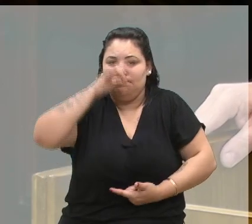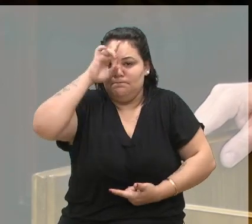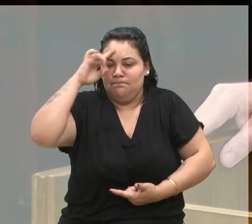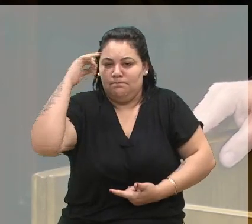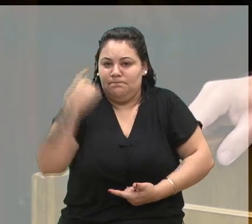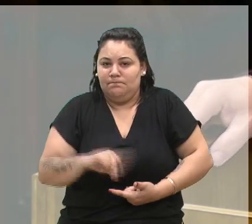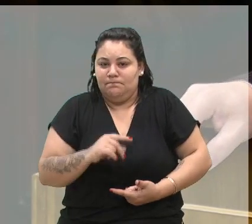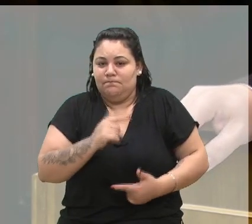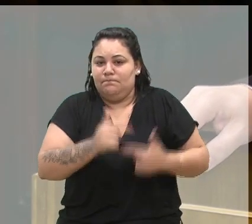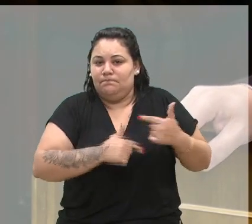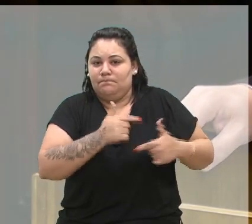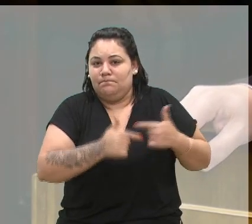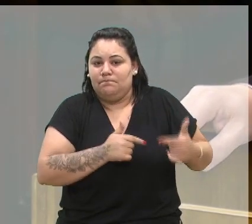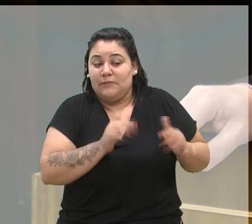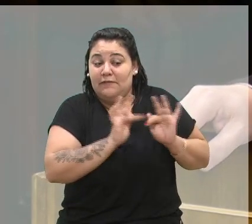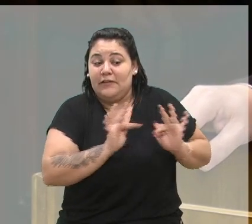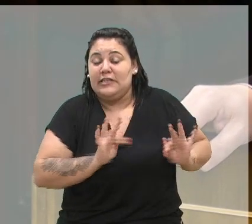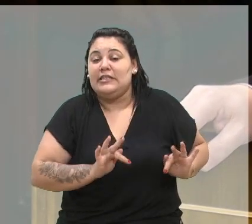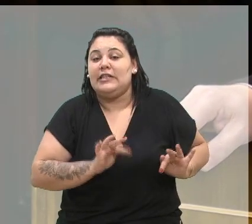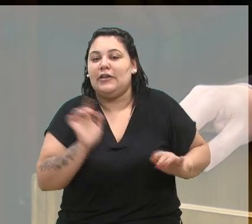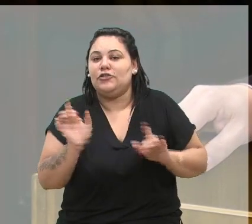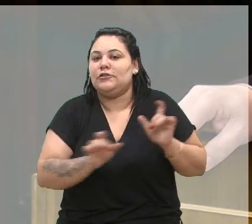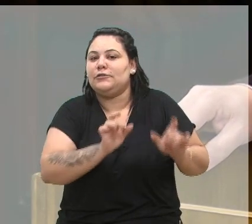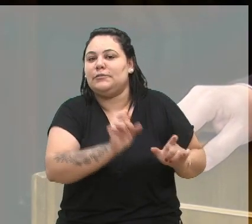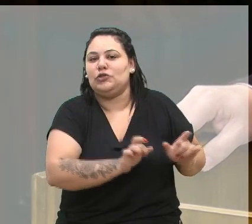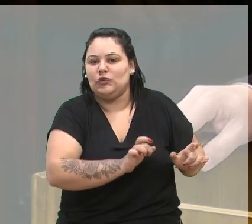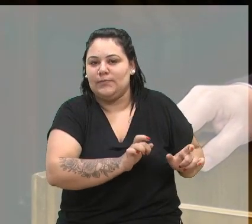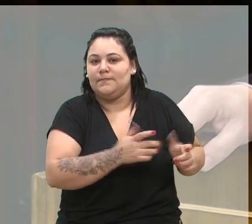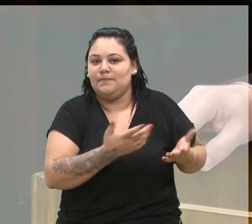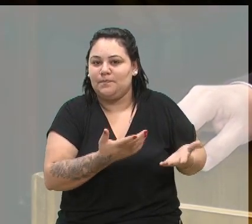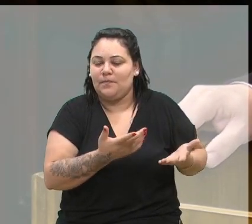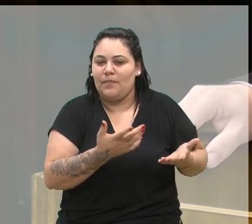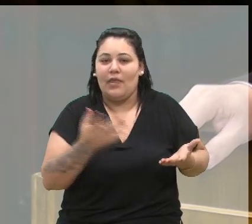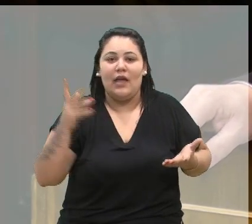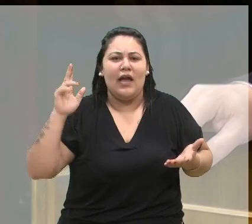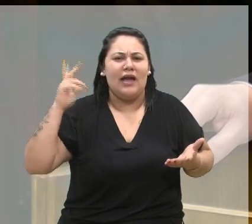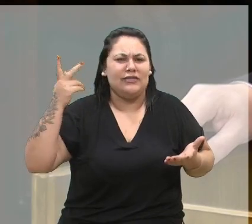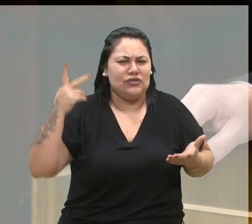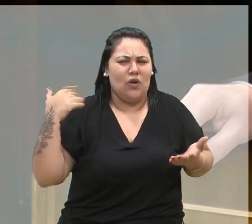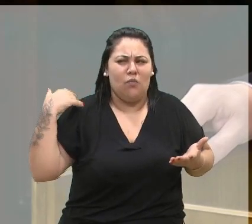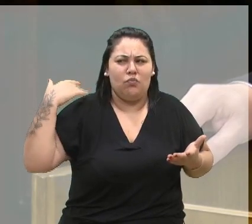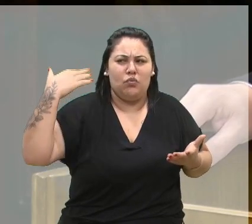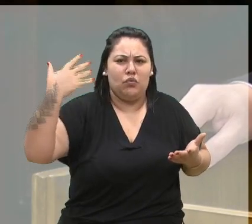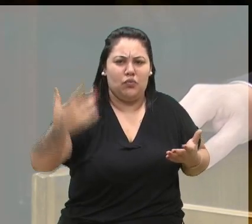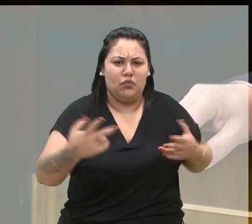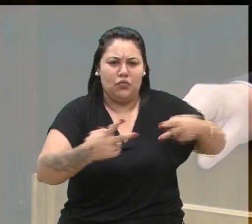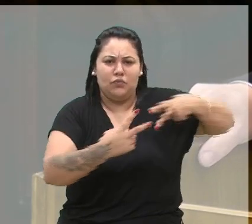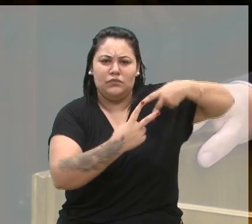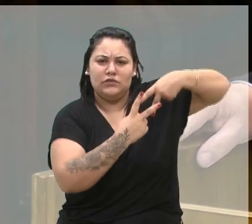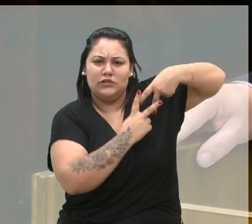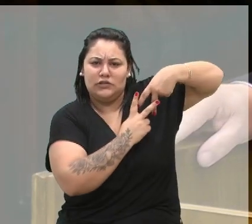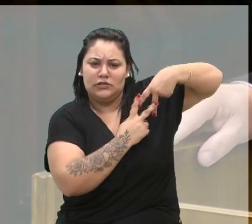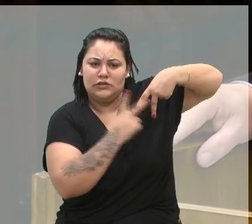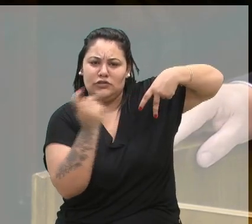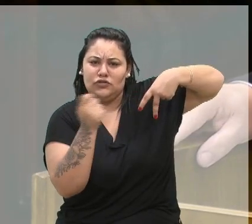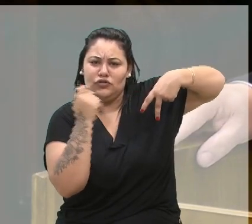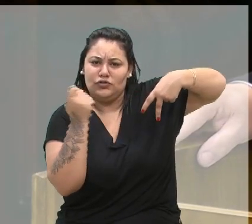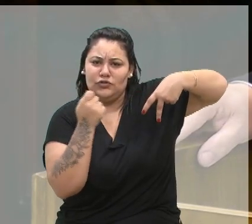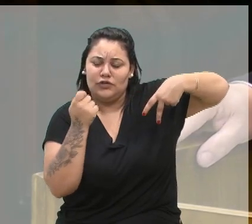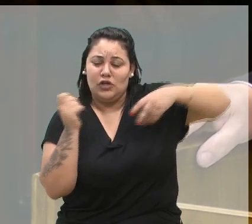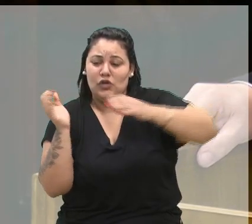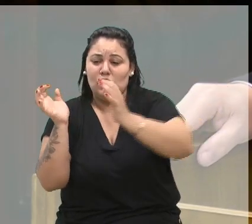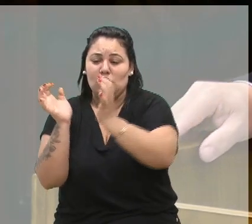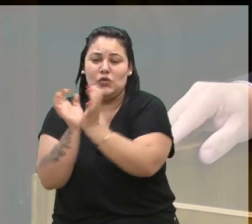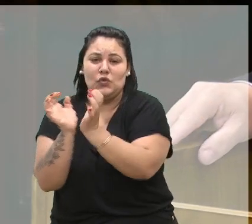pela felicidade humana. A história da maçonaria gaúcha e do Supremo Conselho estão intimamente ligados